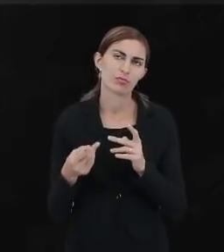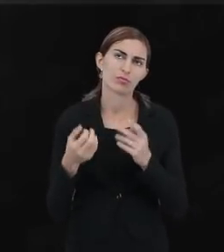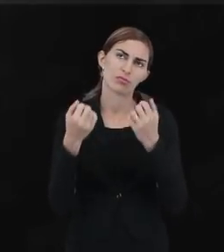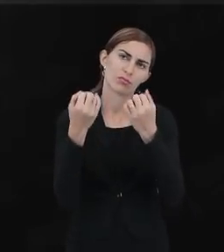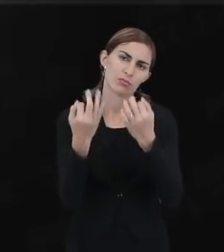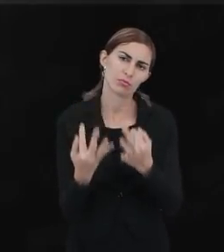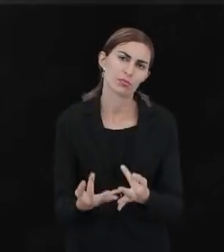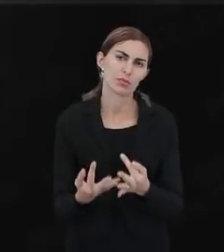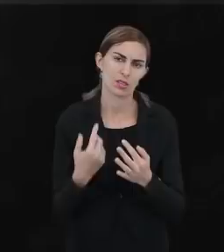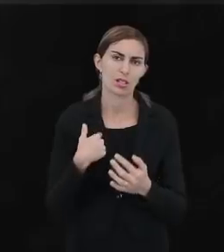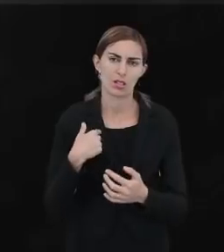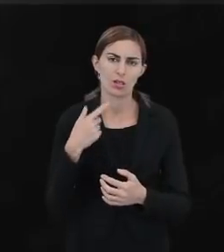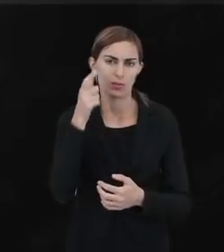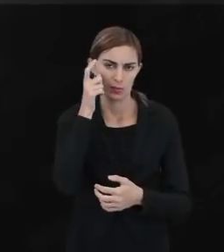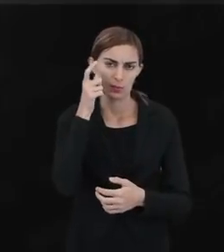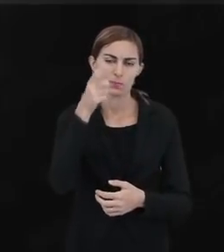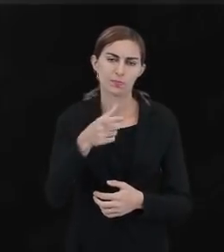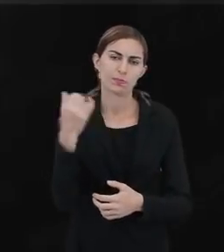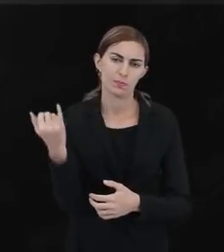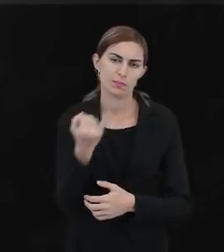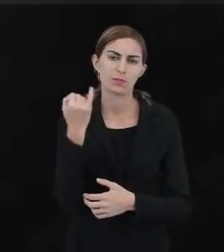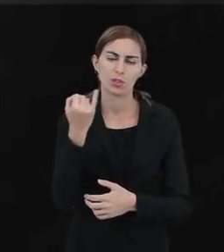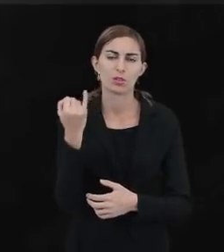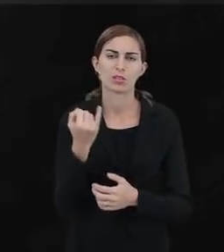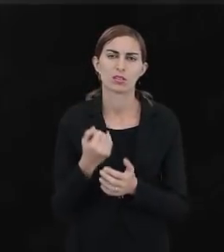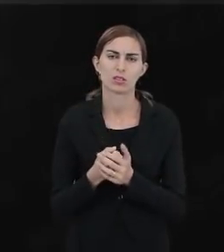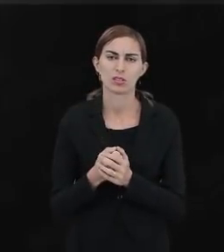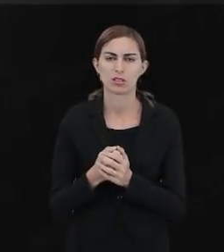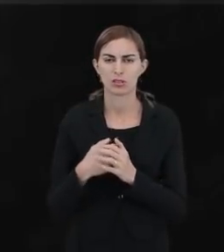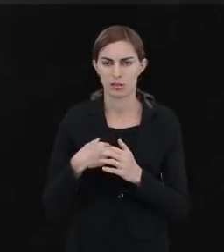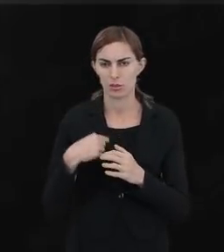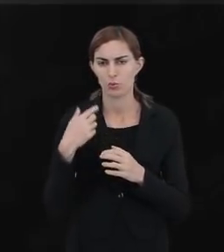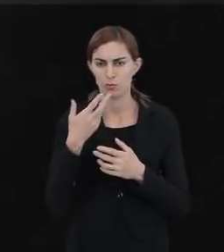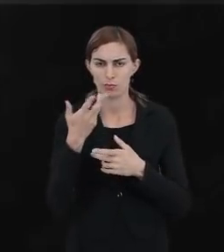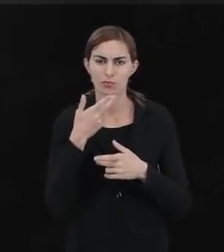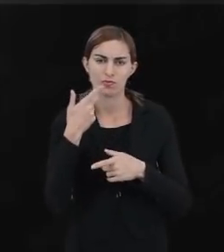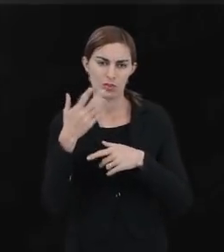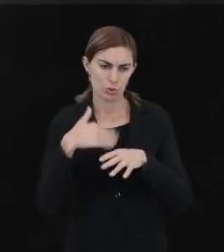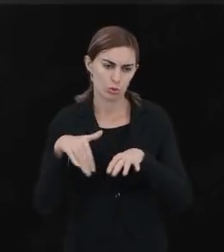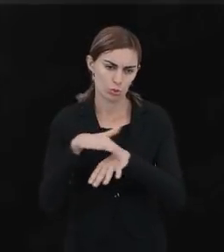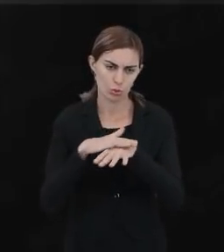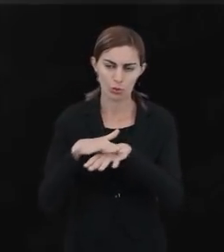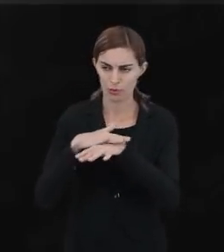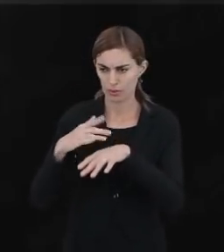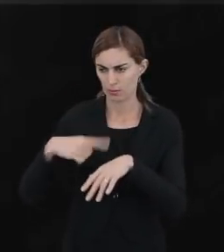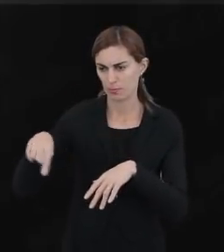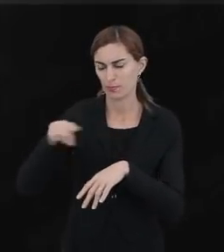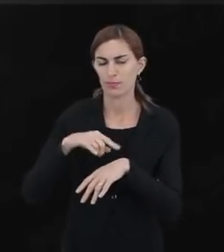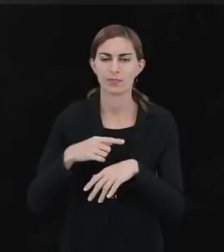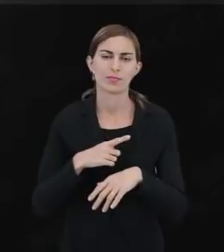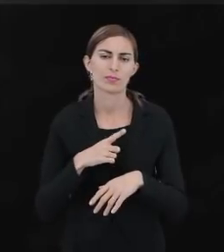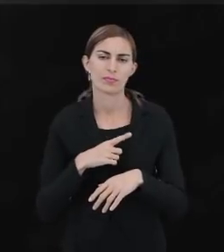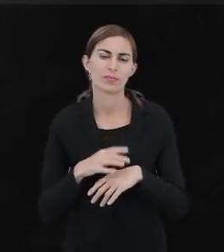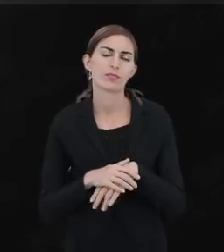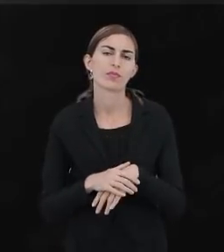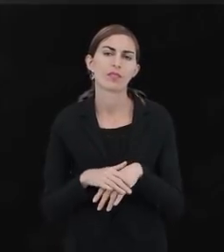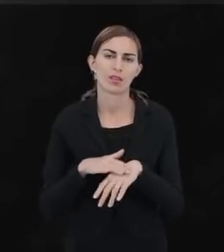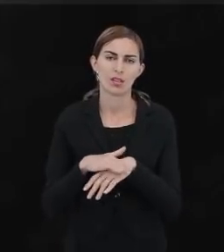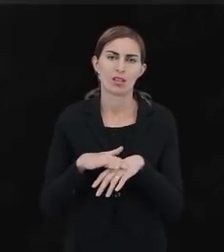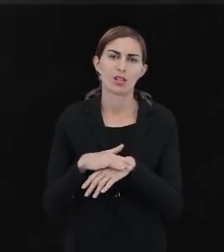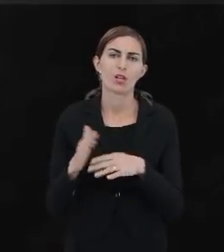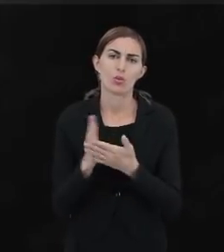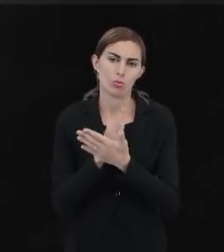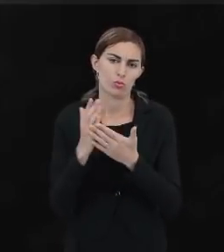questão que eu considero importante e tenho certeza pelas conversas que temos tido ao longo de